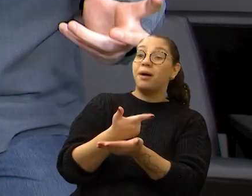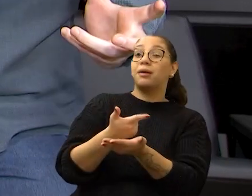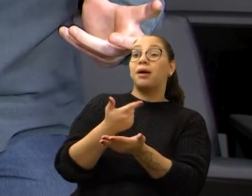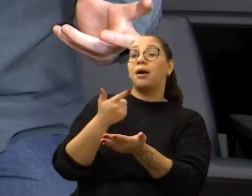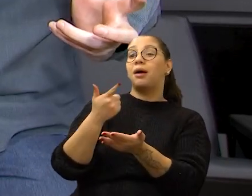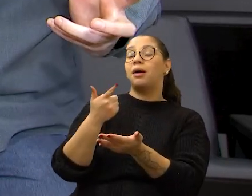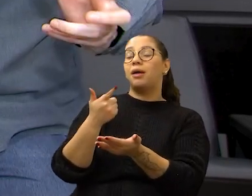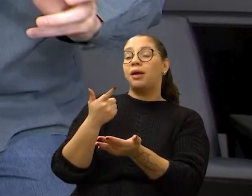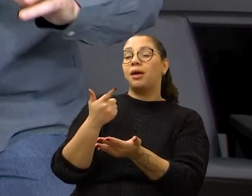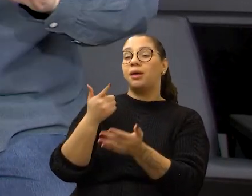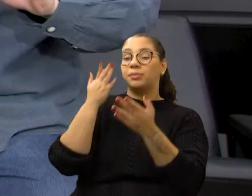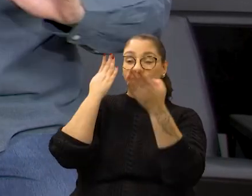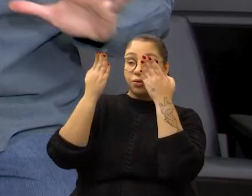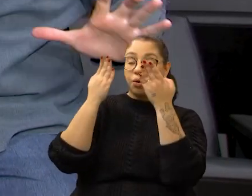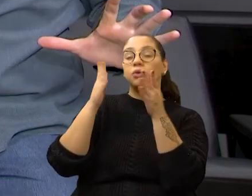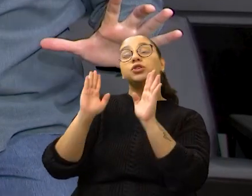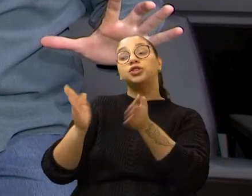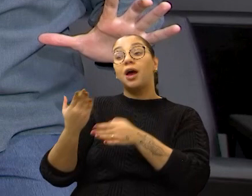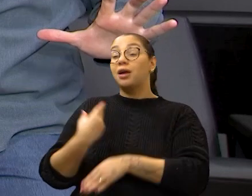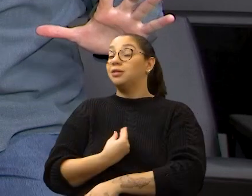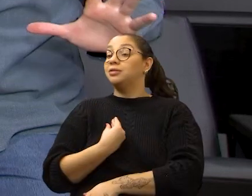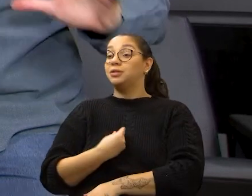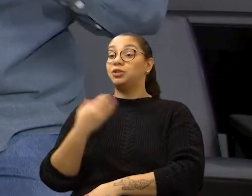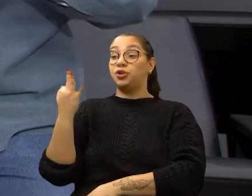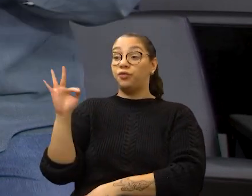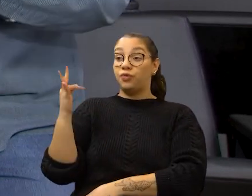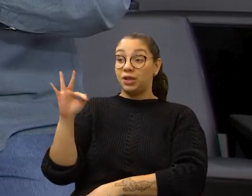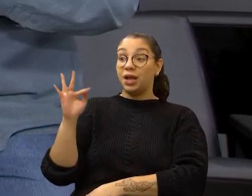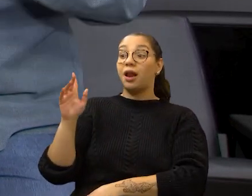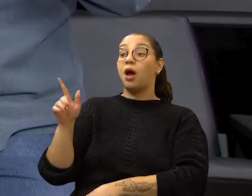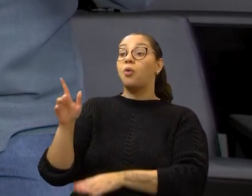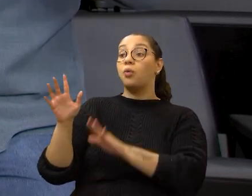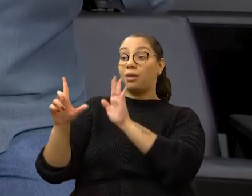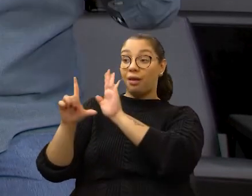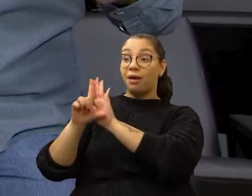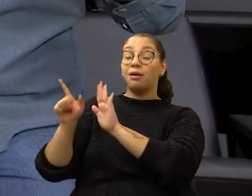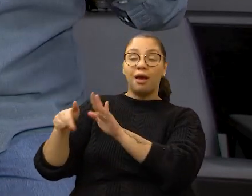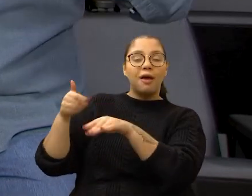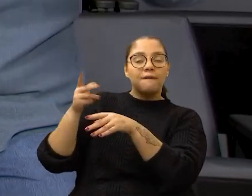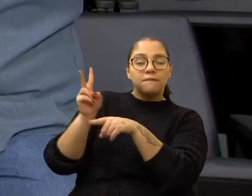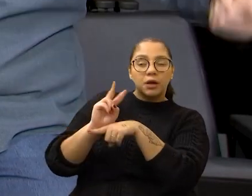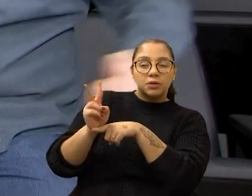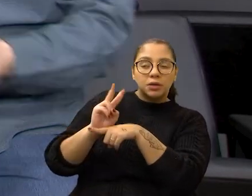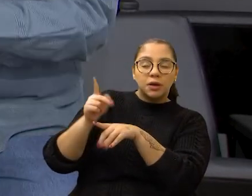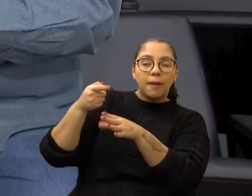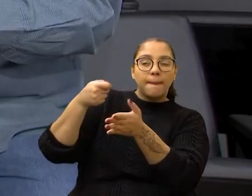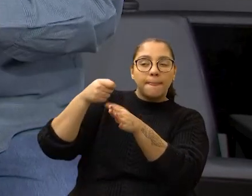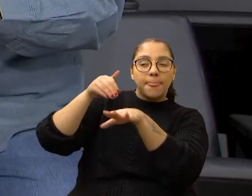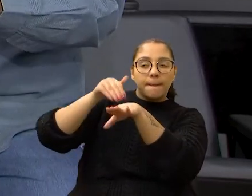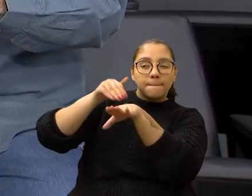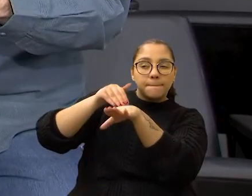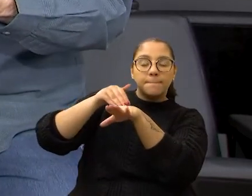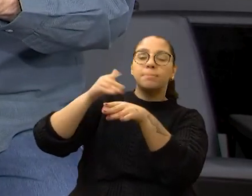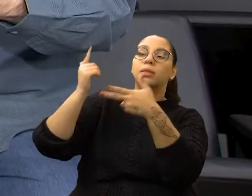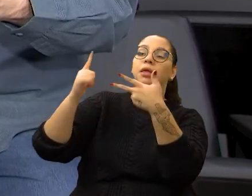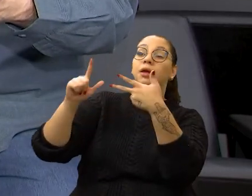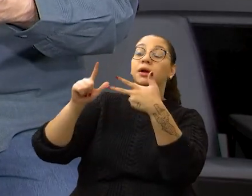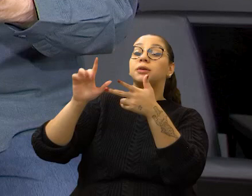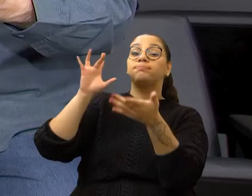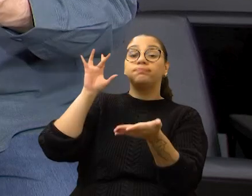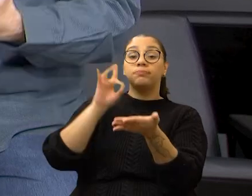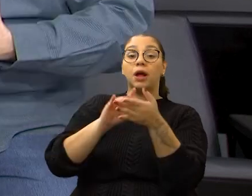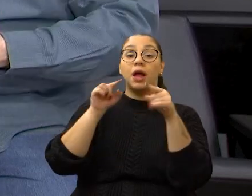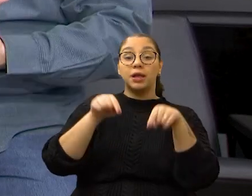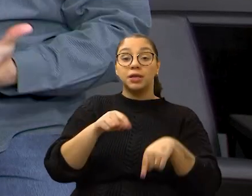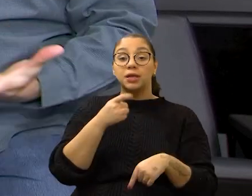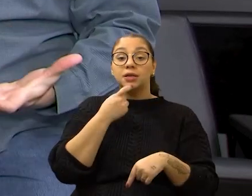já existe essa lei federal, o trabalho da senhora é fiscalizar e cobrar do executivo que seja cumprido aqui na cidade de